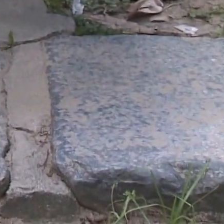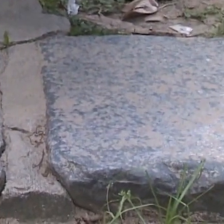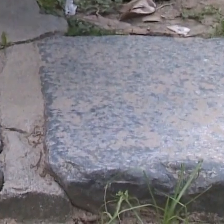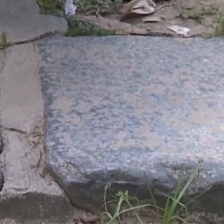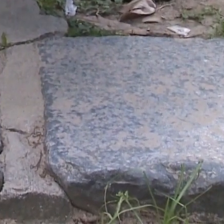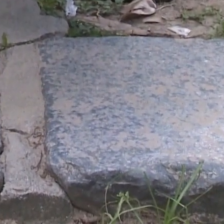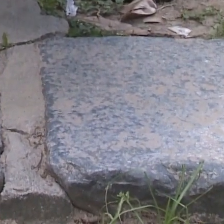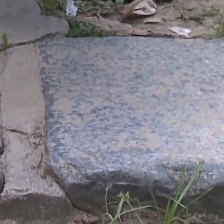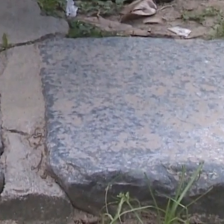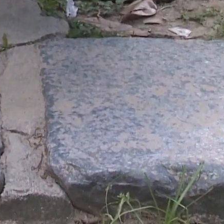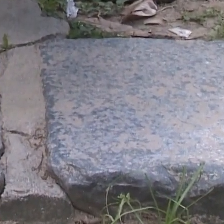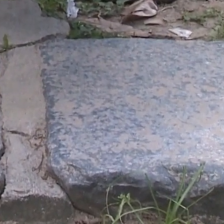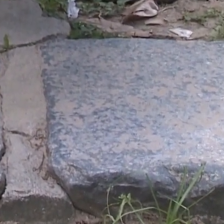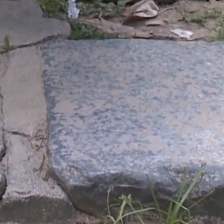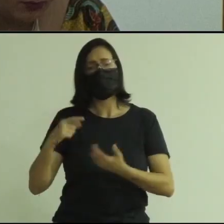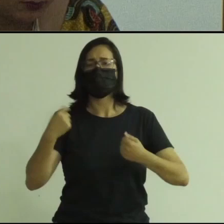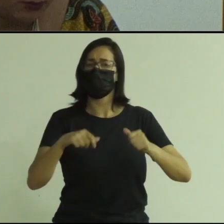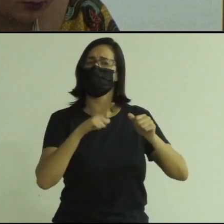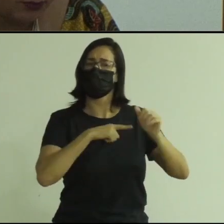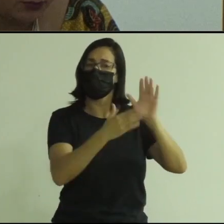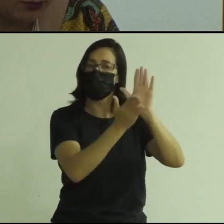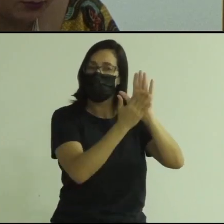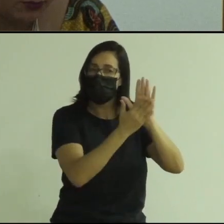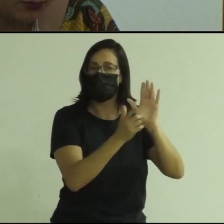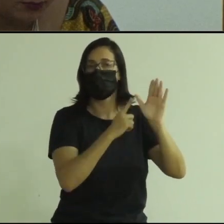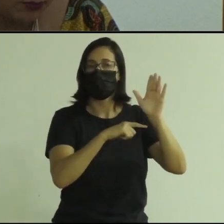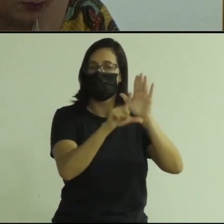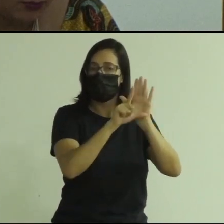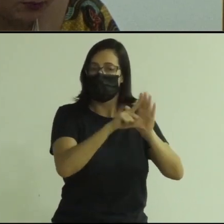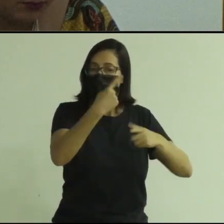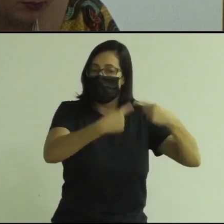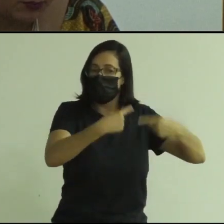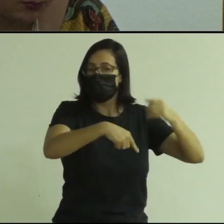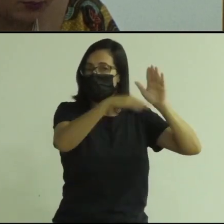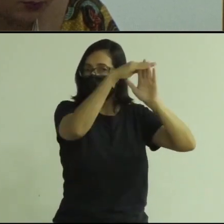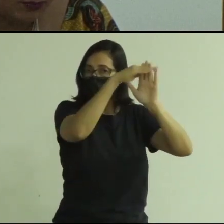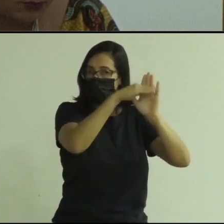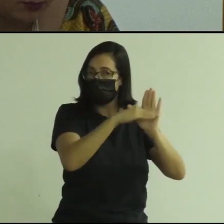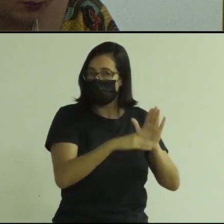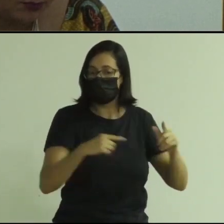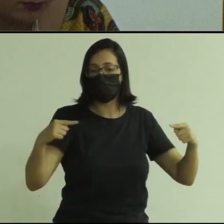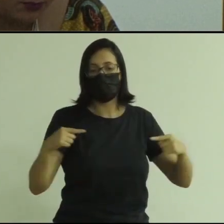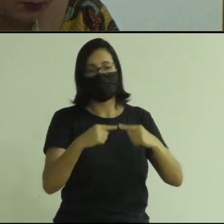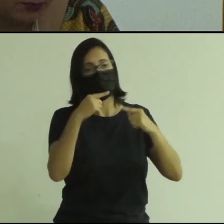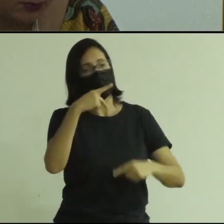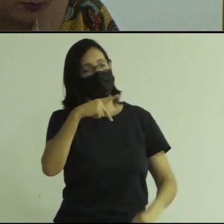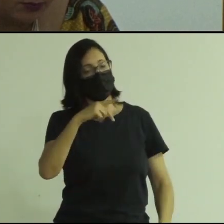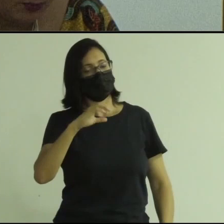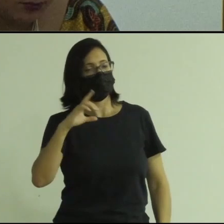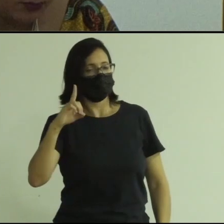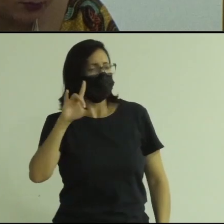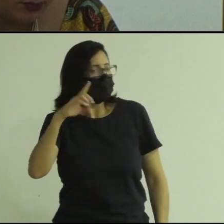Para fazer fala, mas é destinar emenda, destinar recurso, fazer política pública para essa população, não somente a população surda,